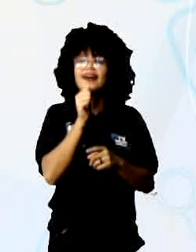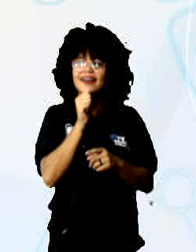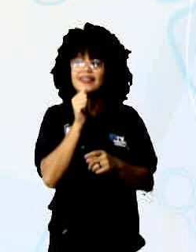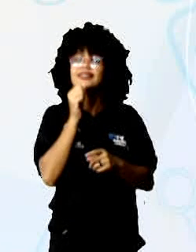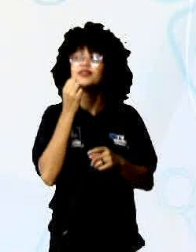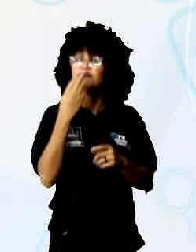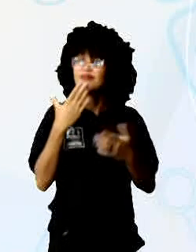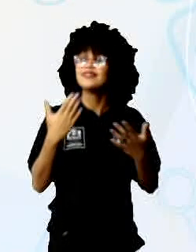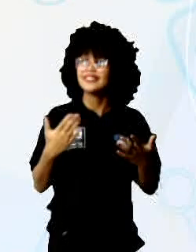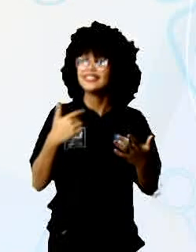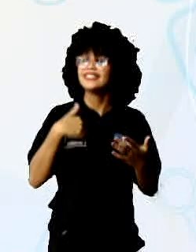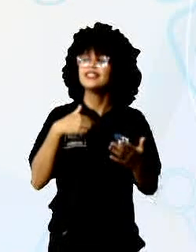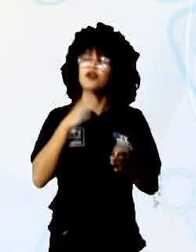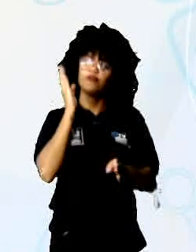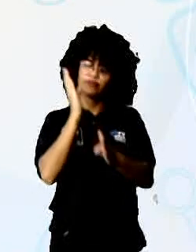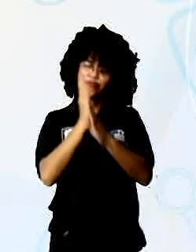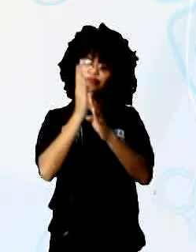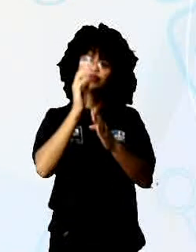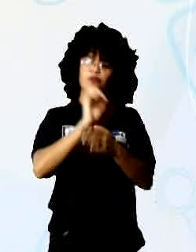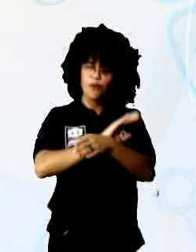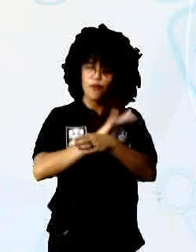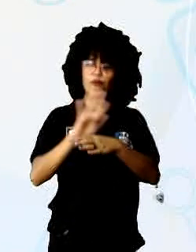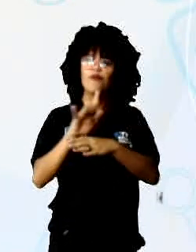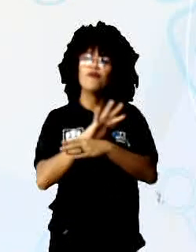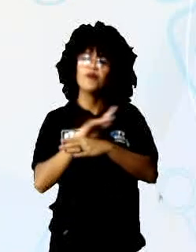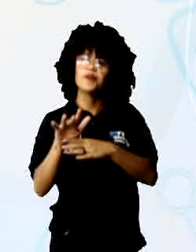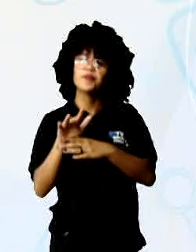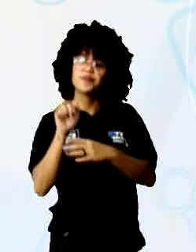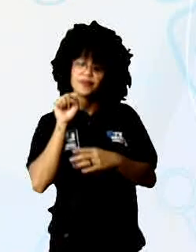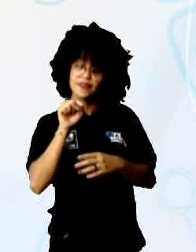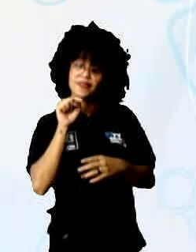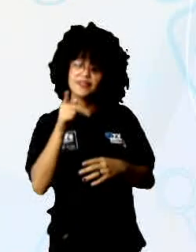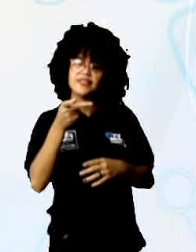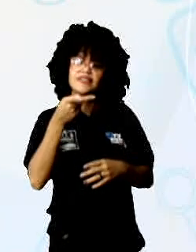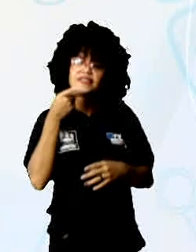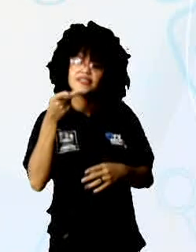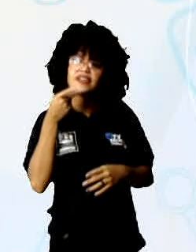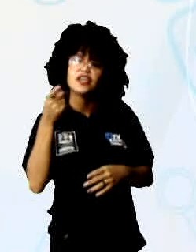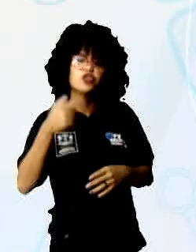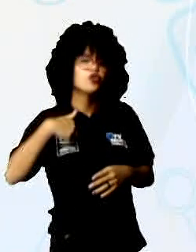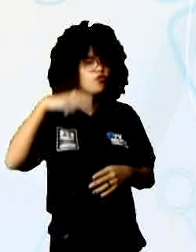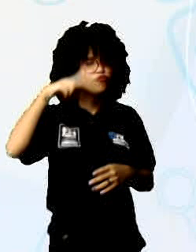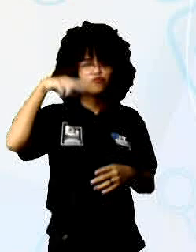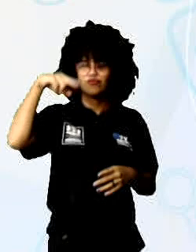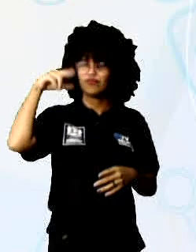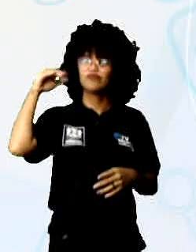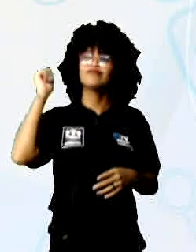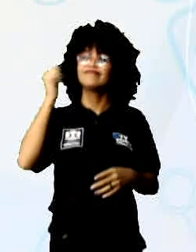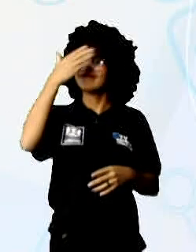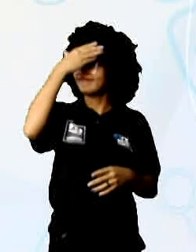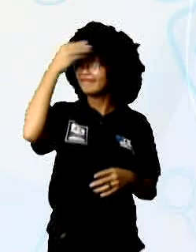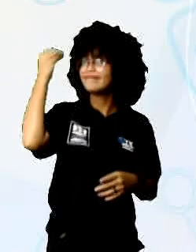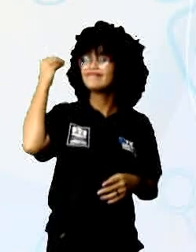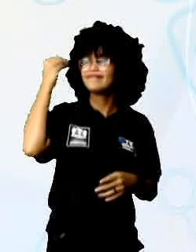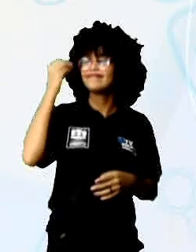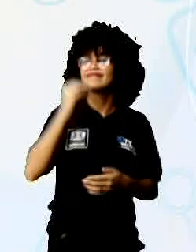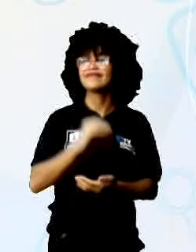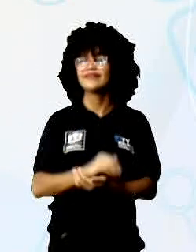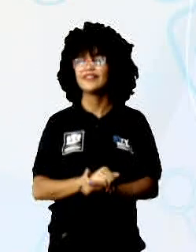bem que descobri o alfabeto ele disse e eu nunca mais esqueci